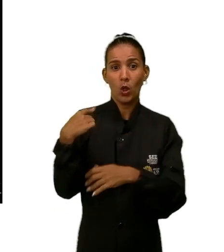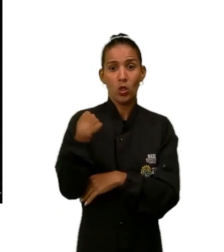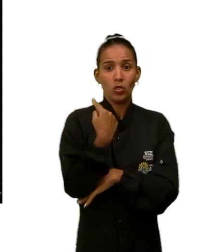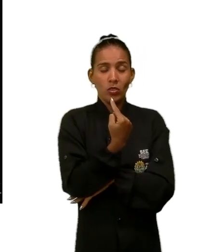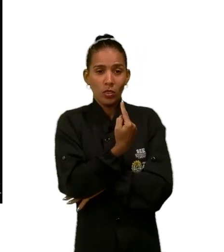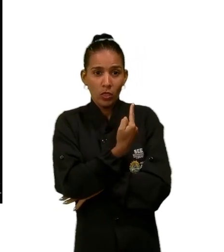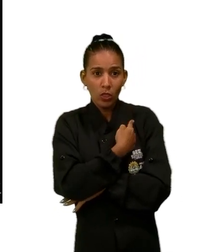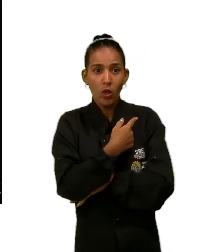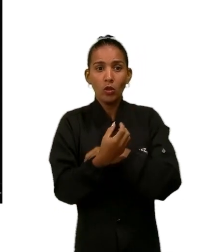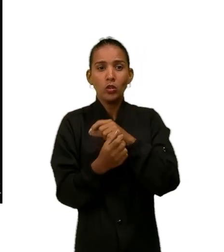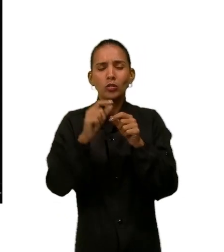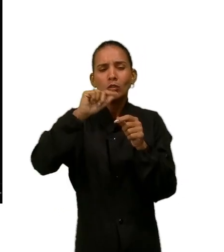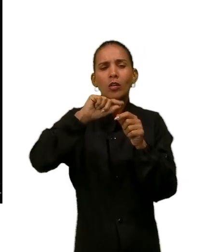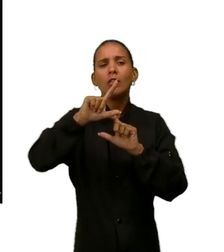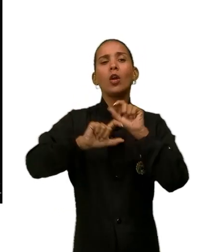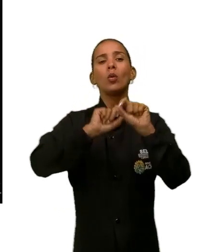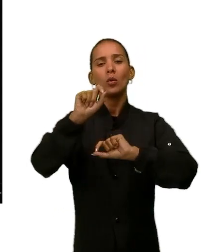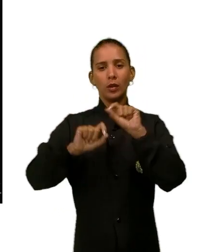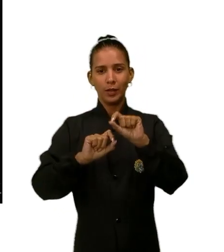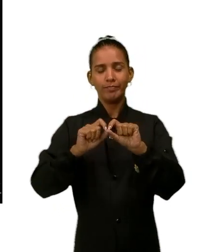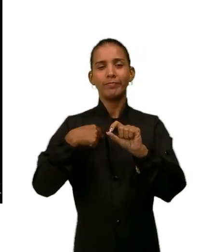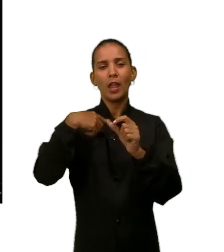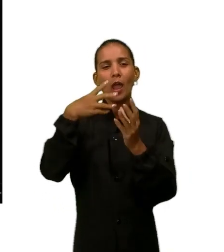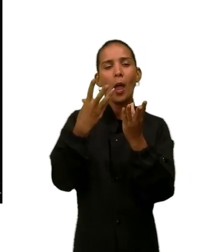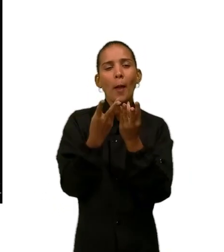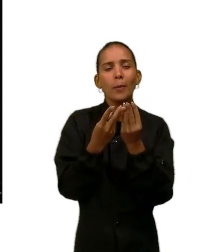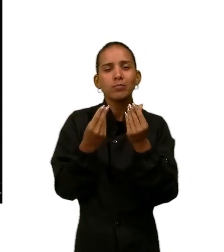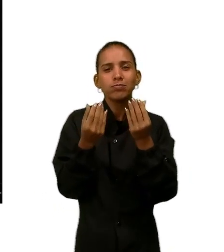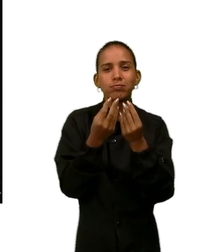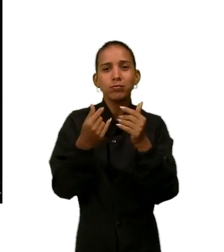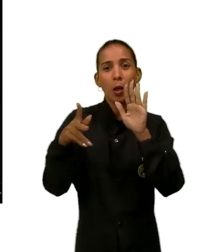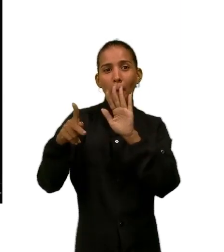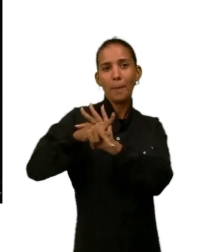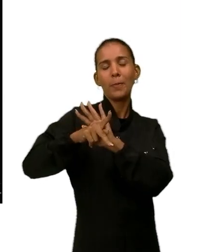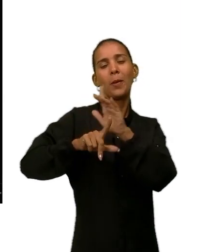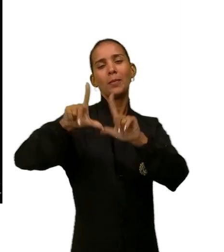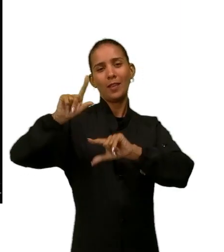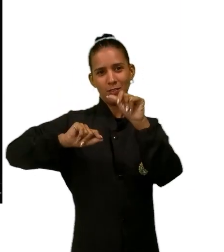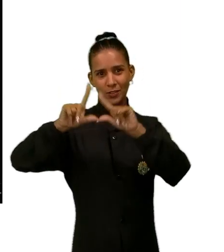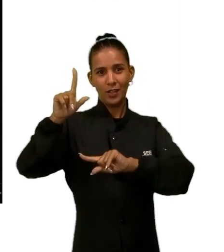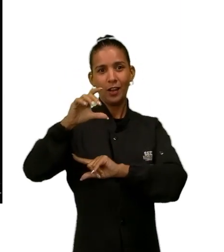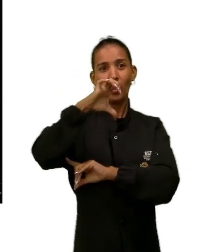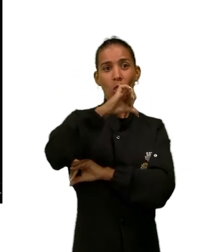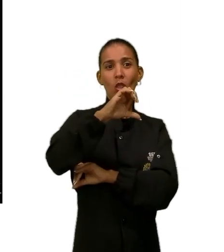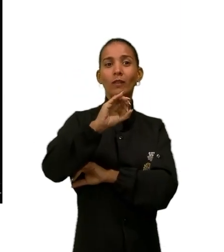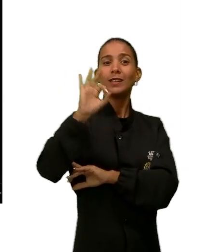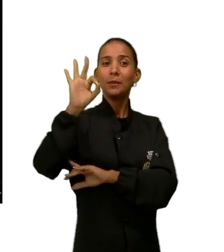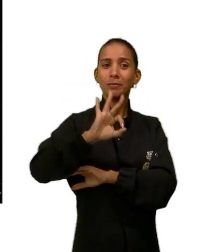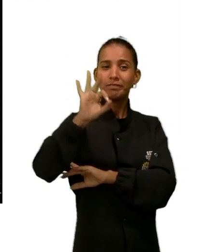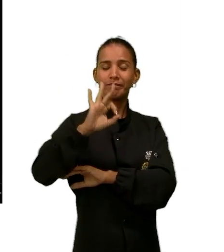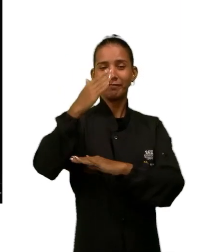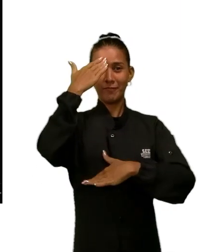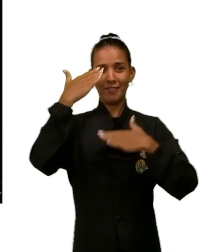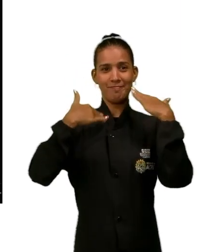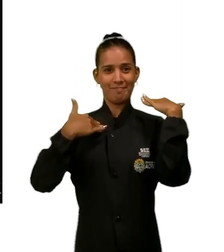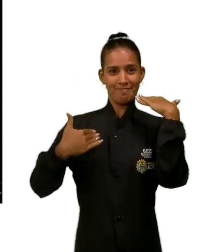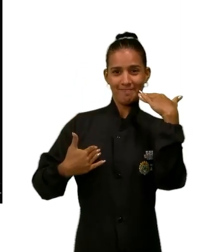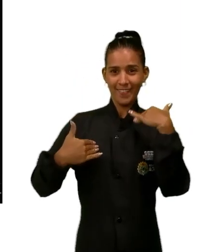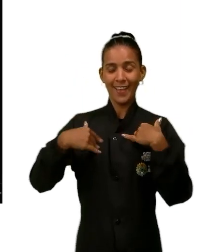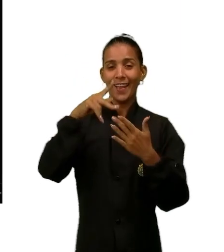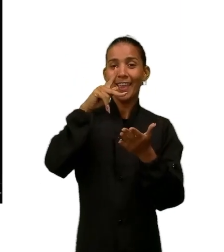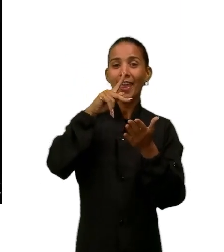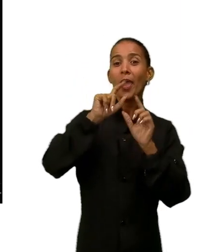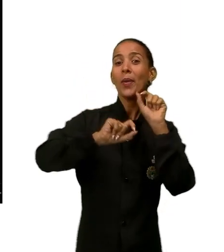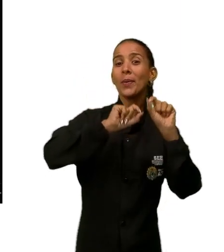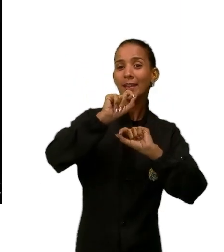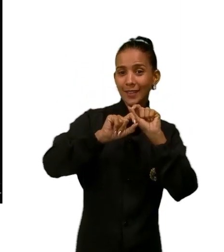formados basicamente de poeira de estrelas. 90% ali da nossa massa corporal, na